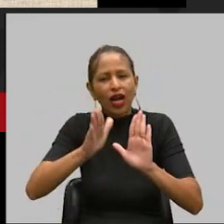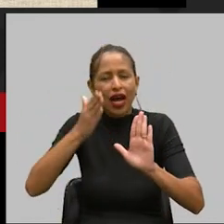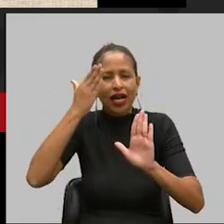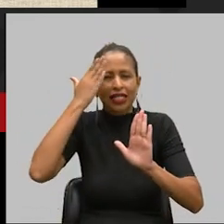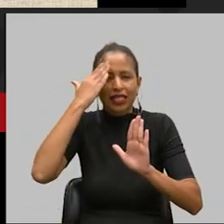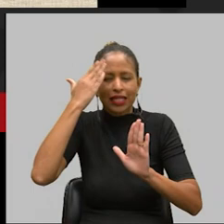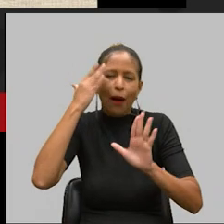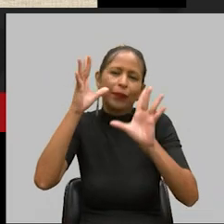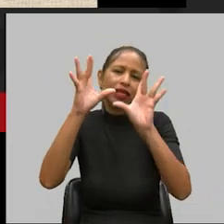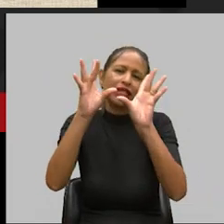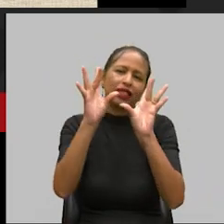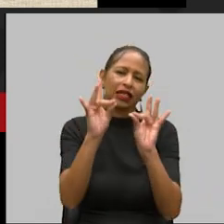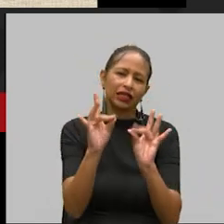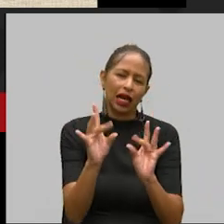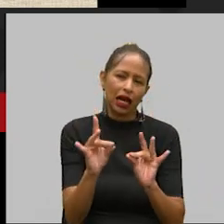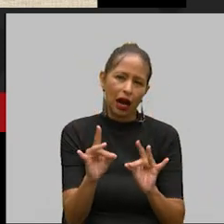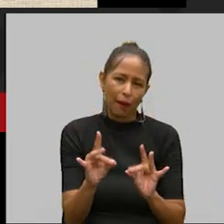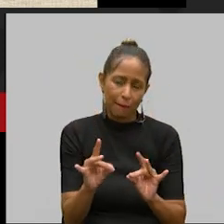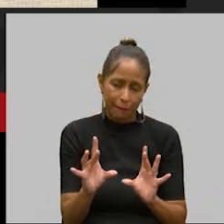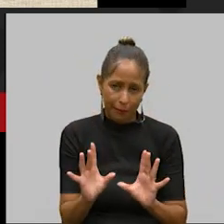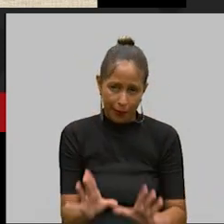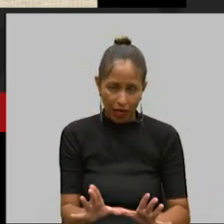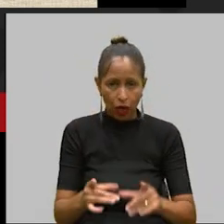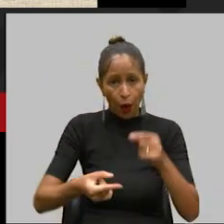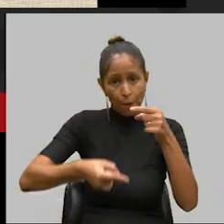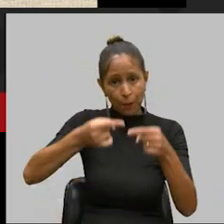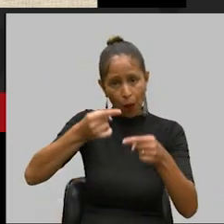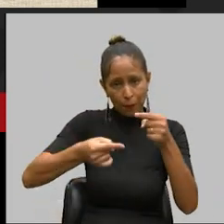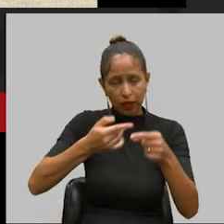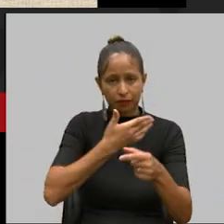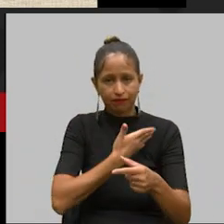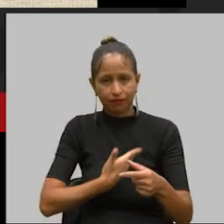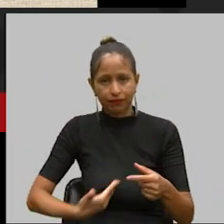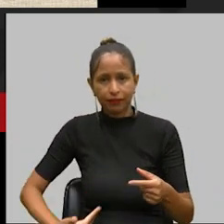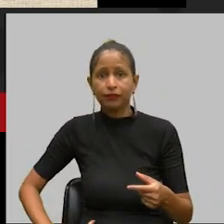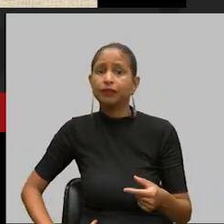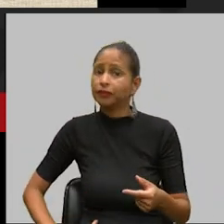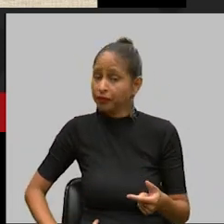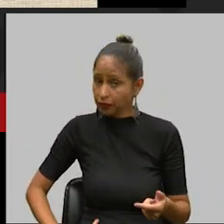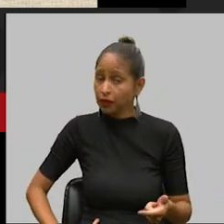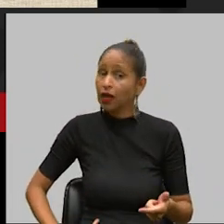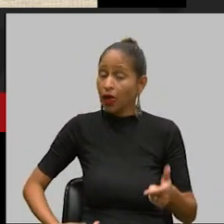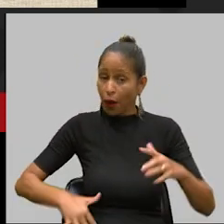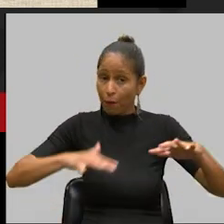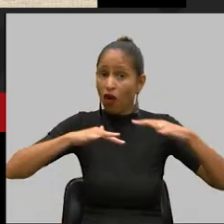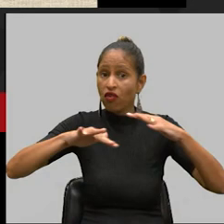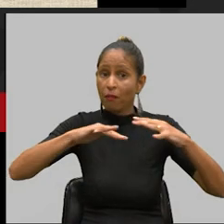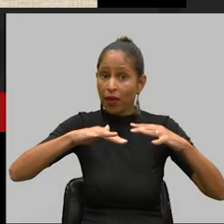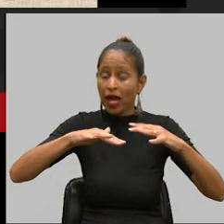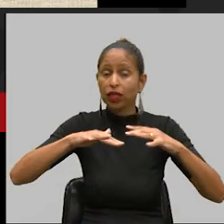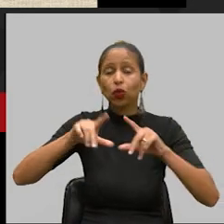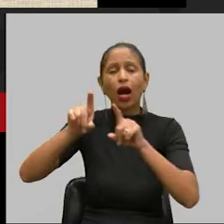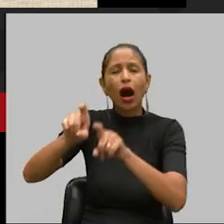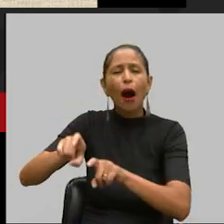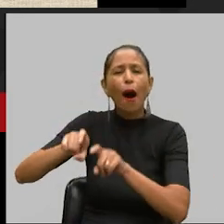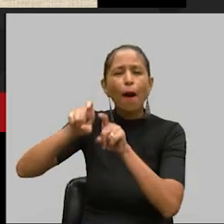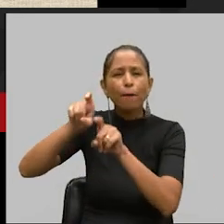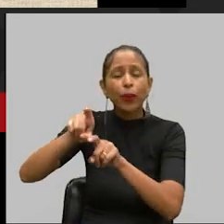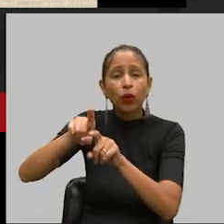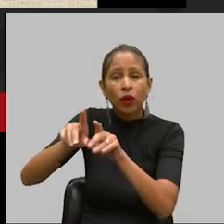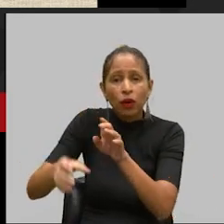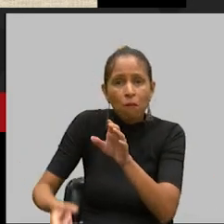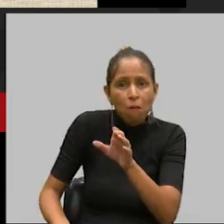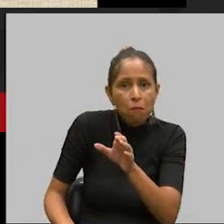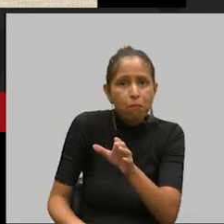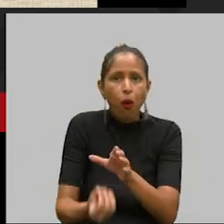mais detalhadamente das detalhadamente das políticas públicas mas o movimento da Educação do do campo já nasce Conquistando o